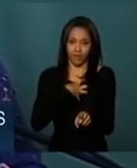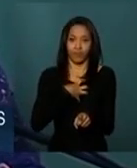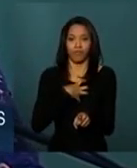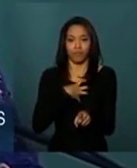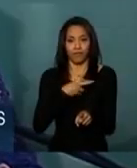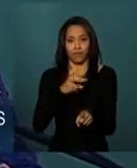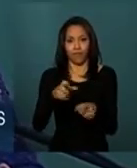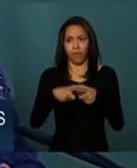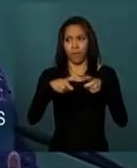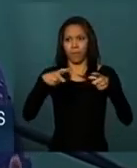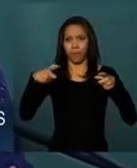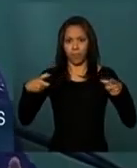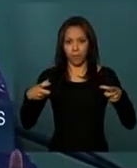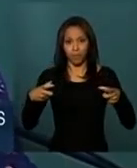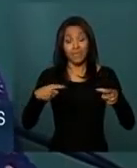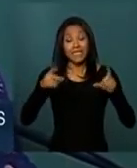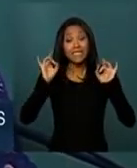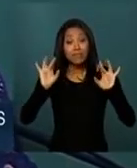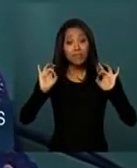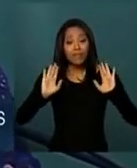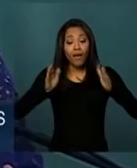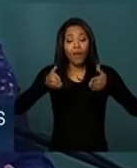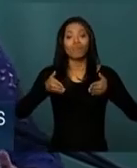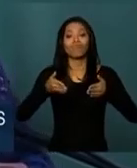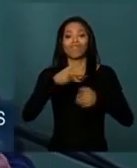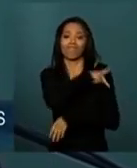Em especial, o Piauí.